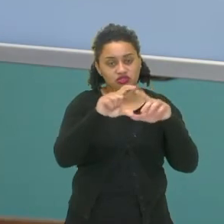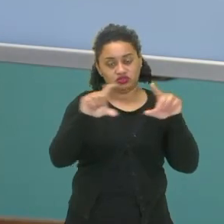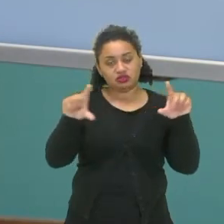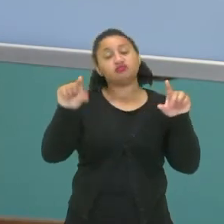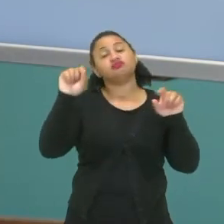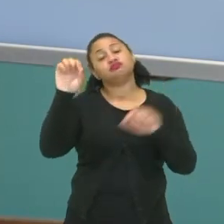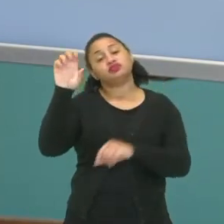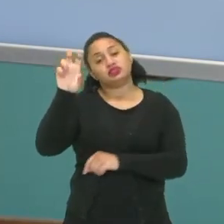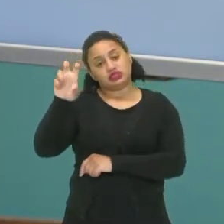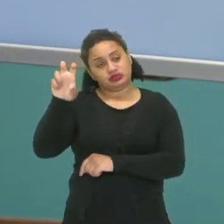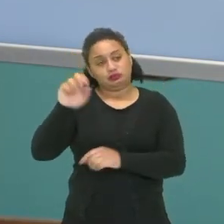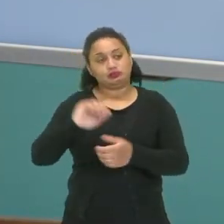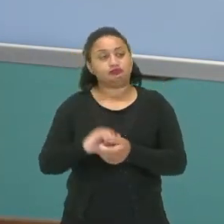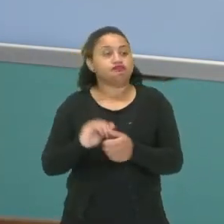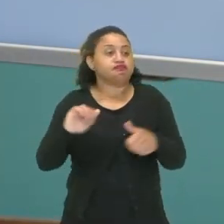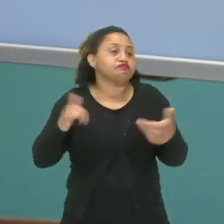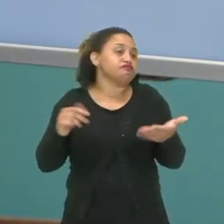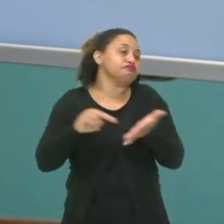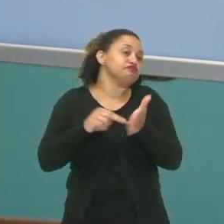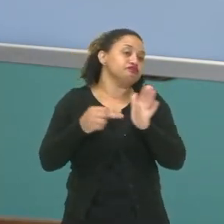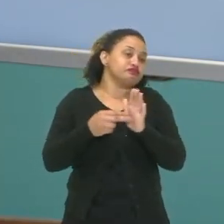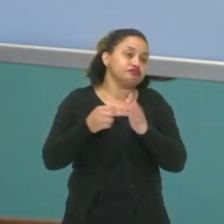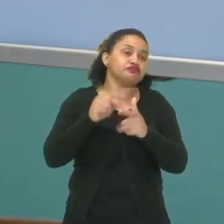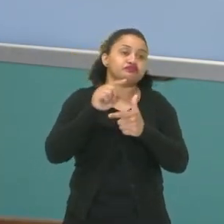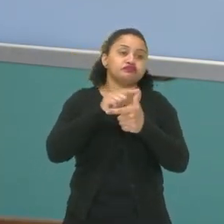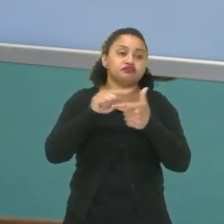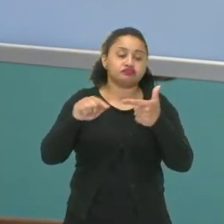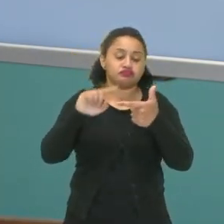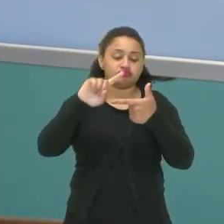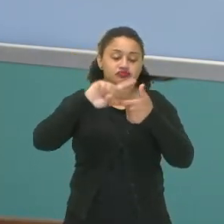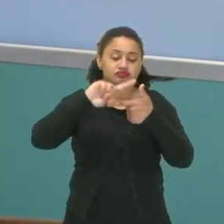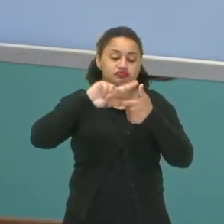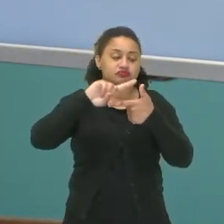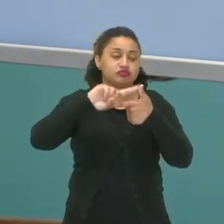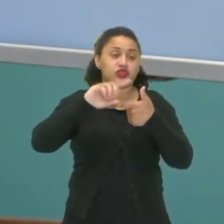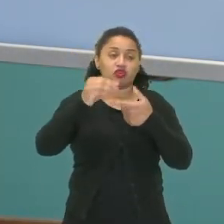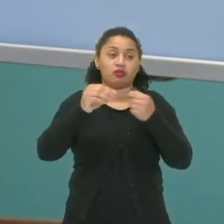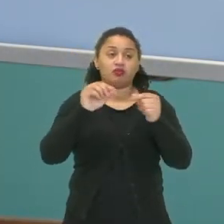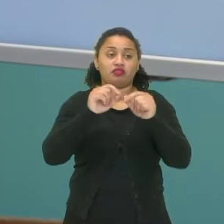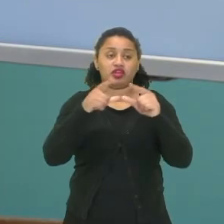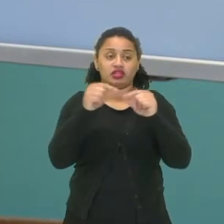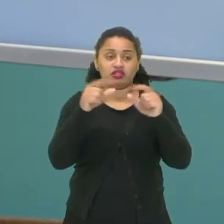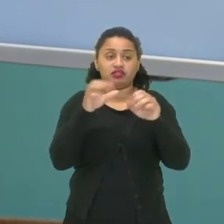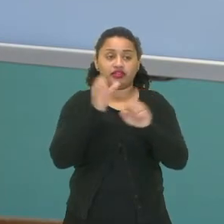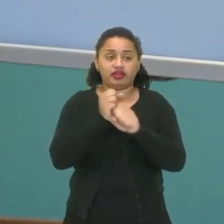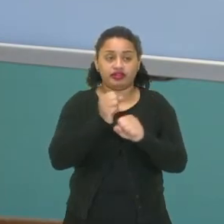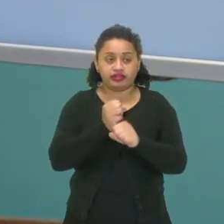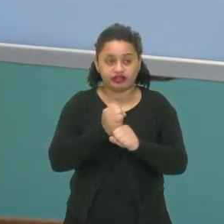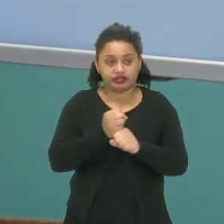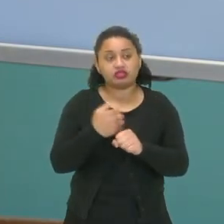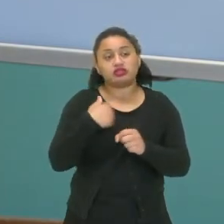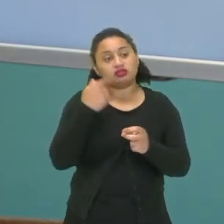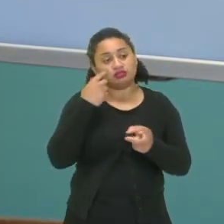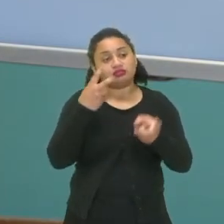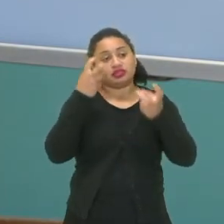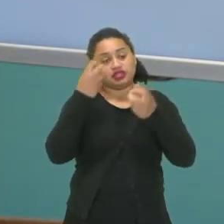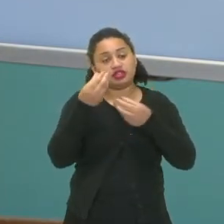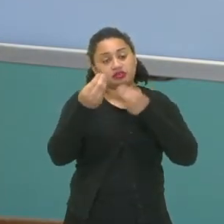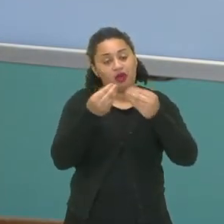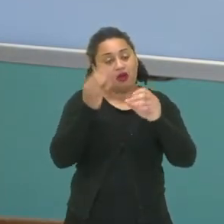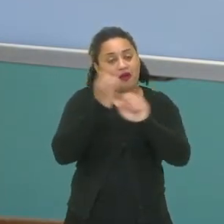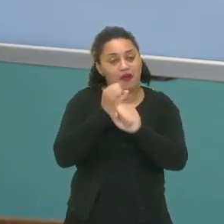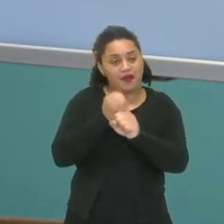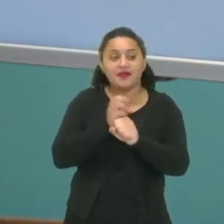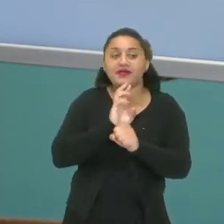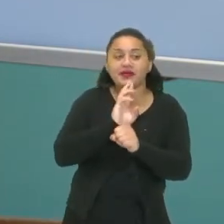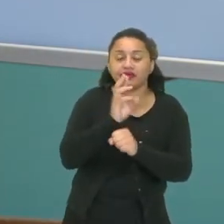km. Ou seja, hipotenusa ao quadrado, que é AB ao quadrado, é igual à soma do quadrado dos catetos. Então,